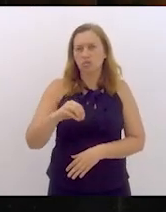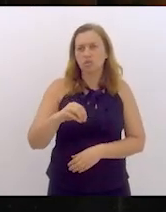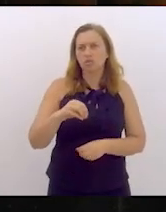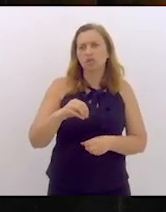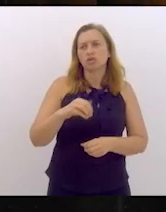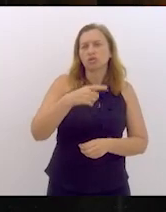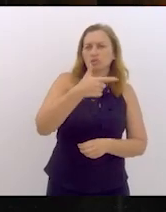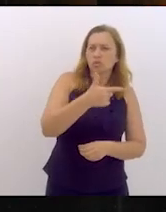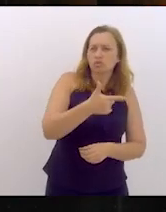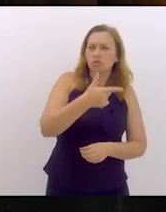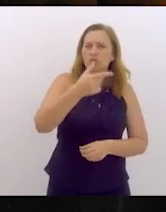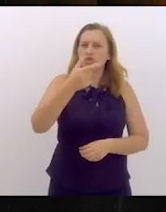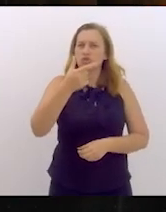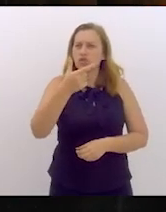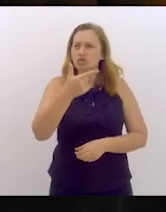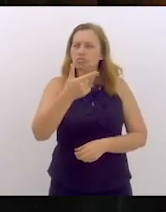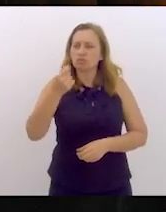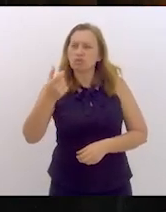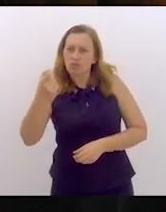2020